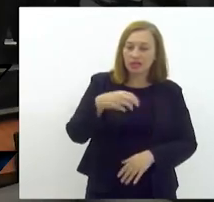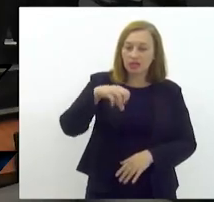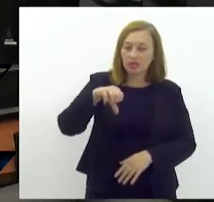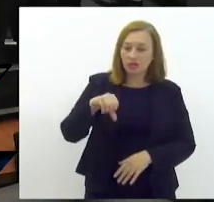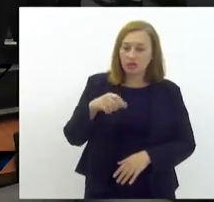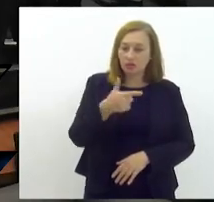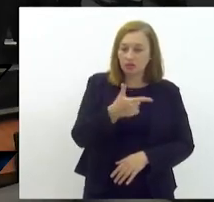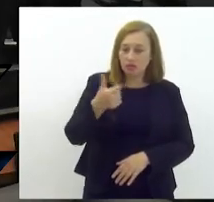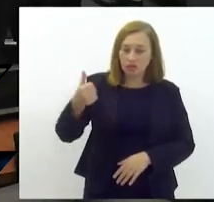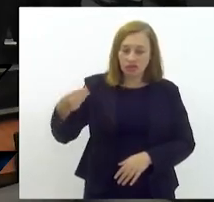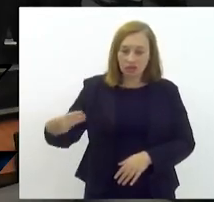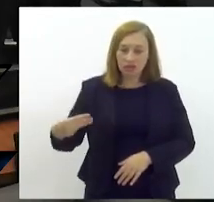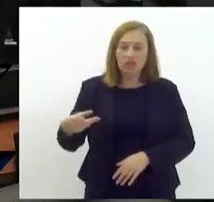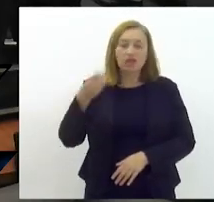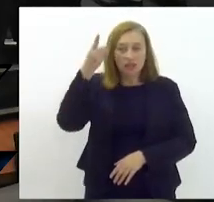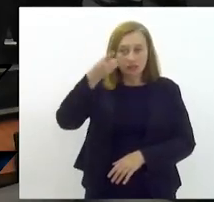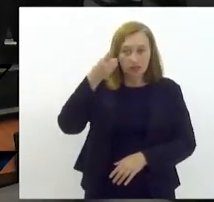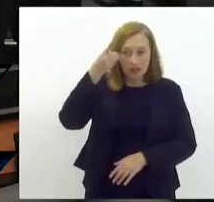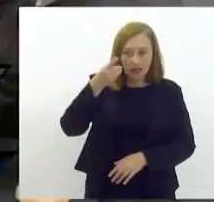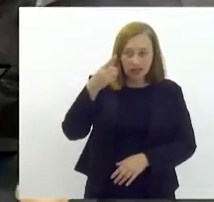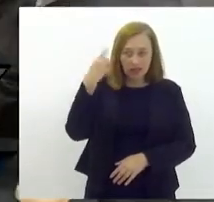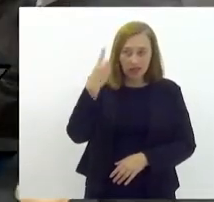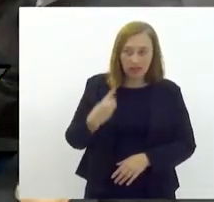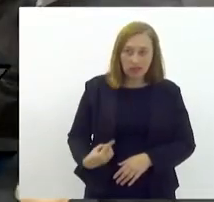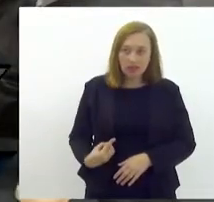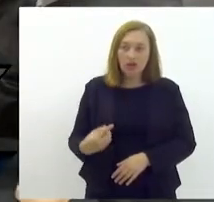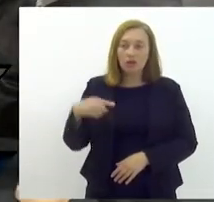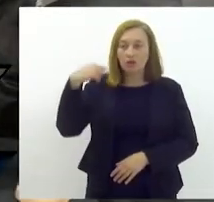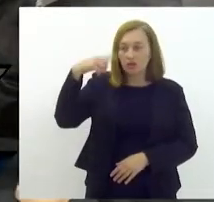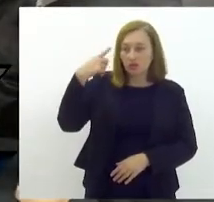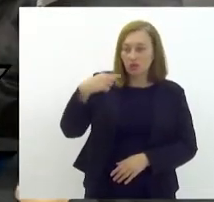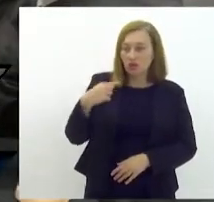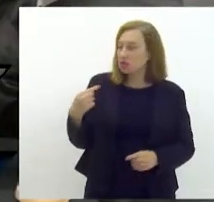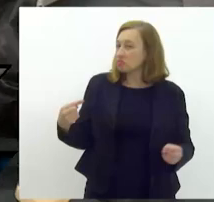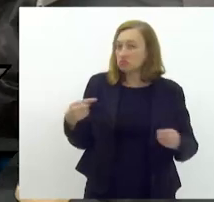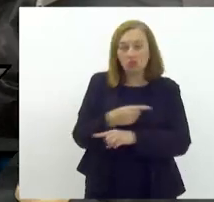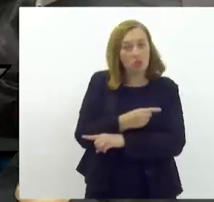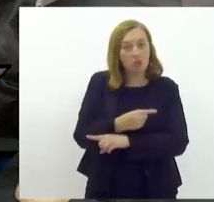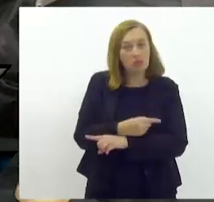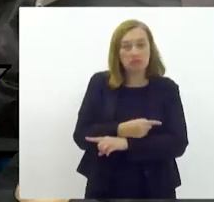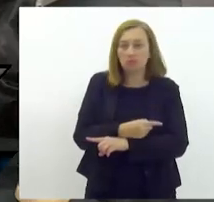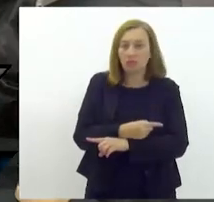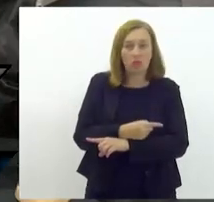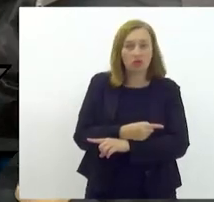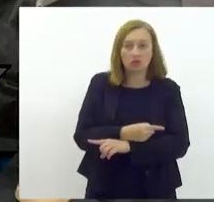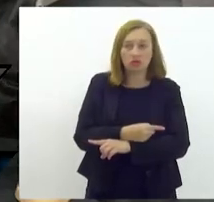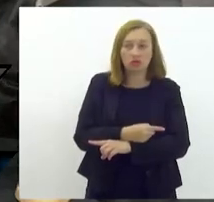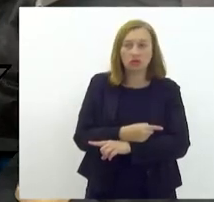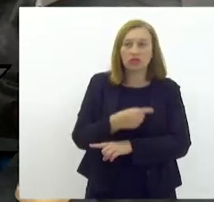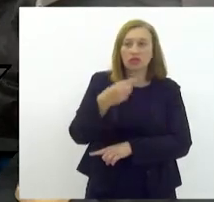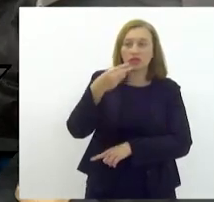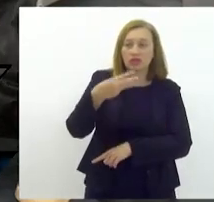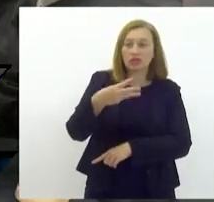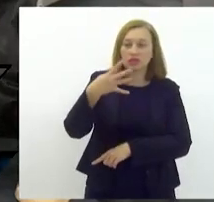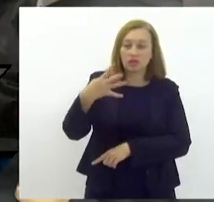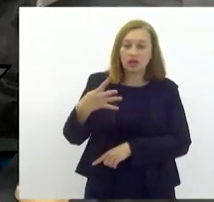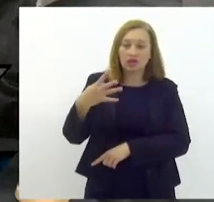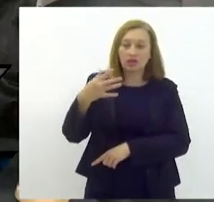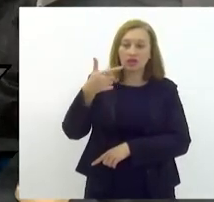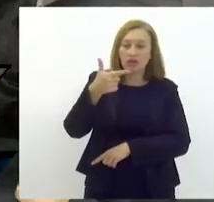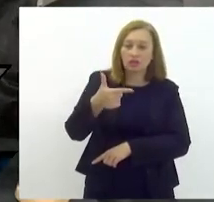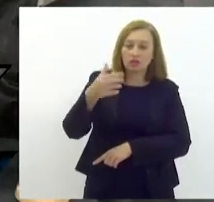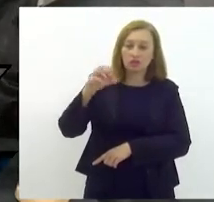de autoria deputada Dani Balbi há uma advogada a qual Eu discordo veio mentemente 34 de 2023